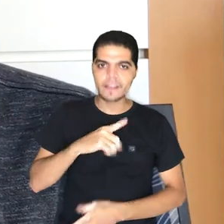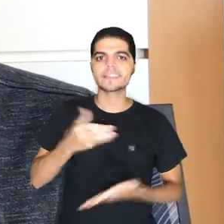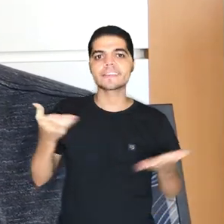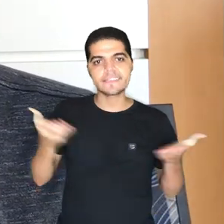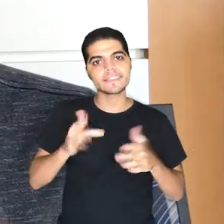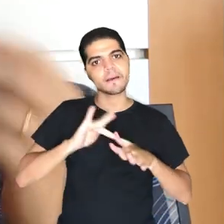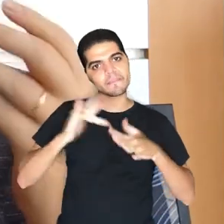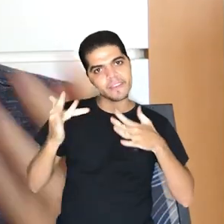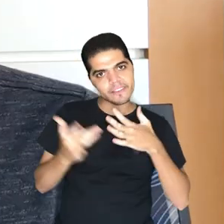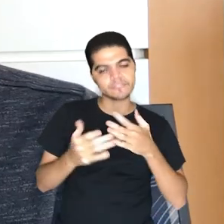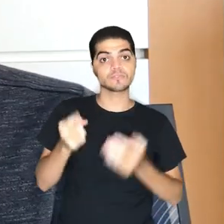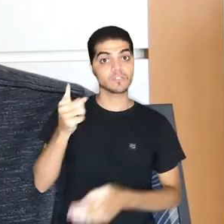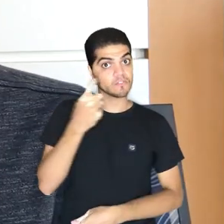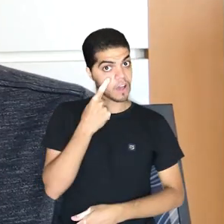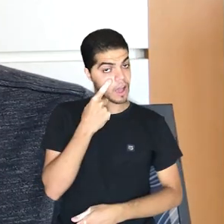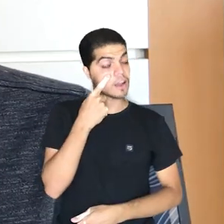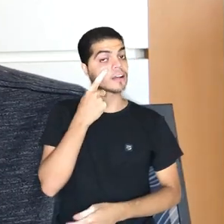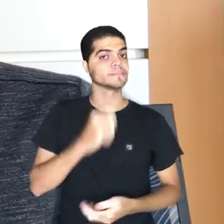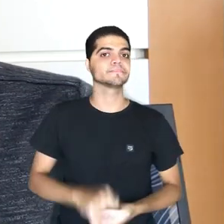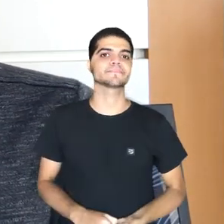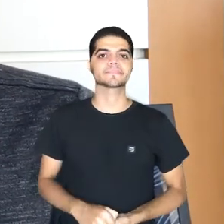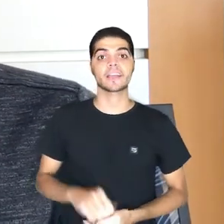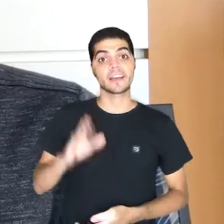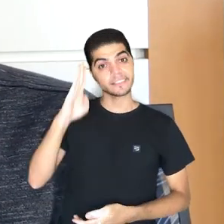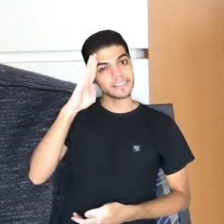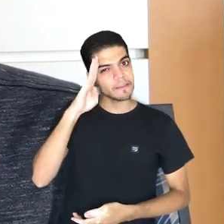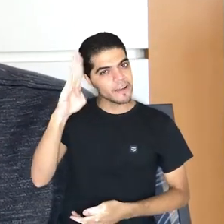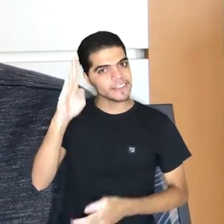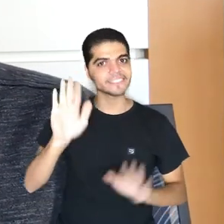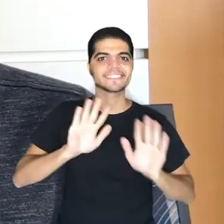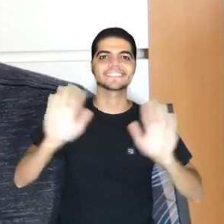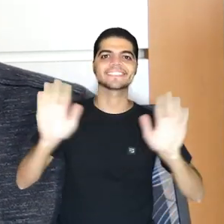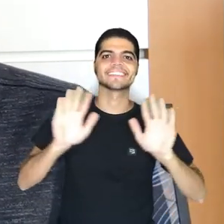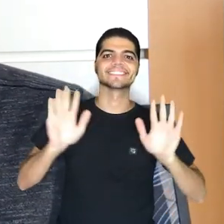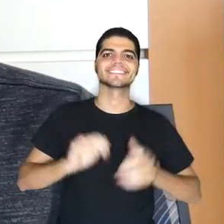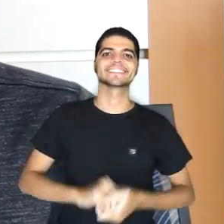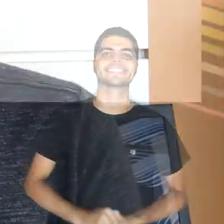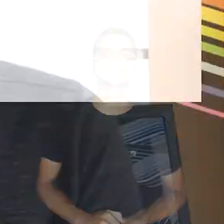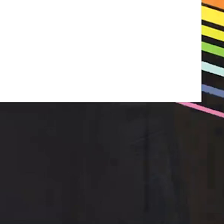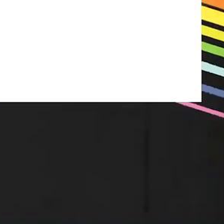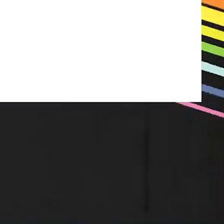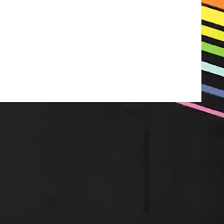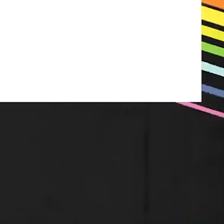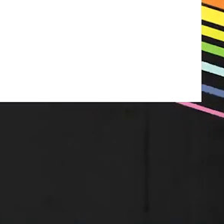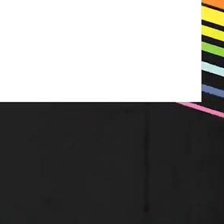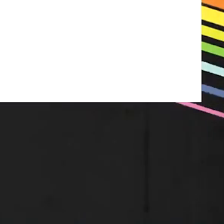junto com as nossas redes sociais, então não deixe de ir lá conferir. Até o próximo vídeo e tchau, tchau!